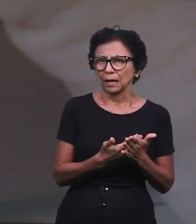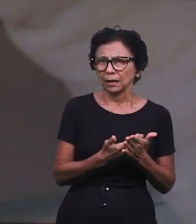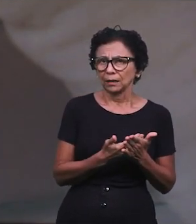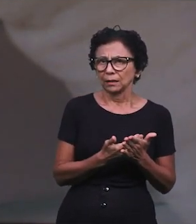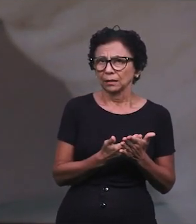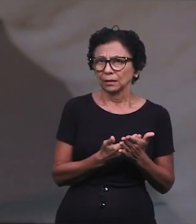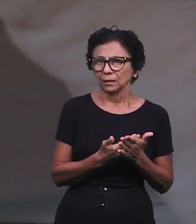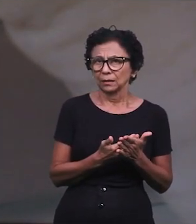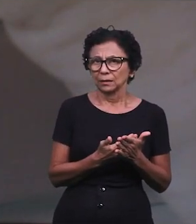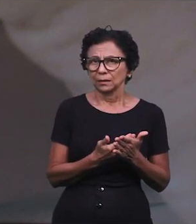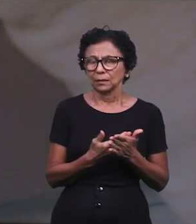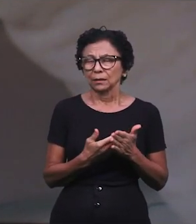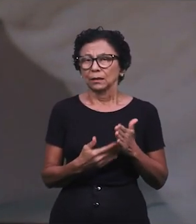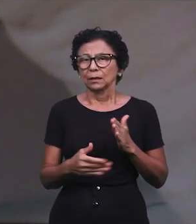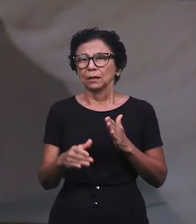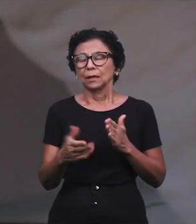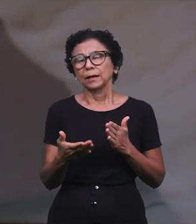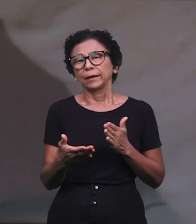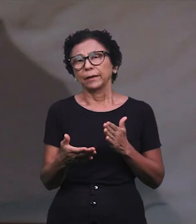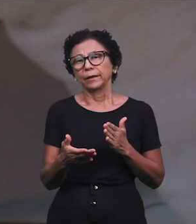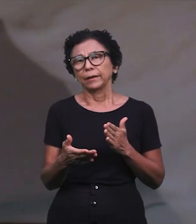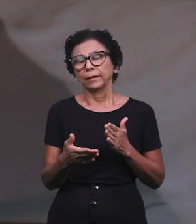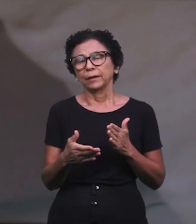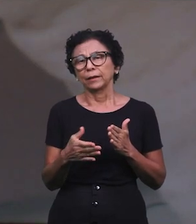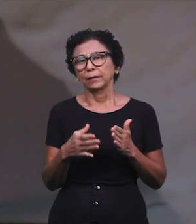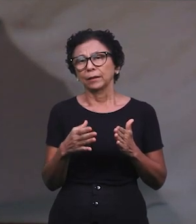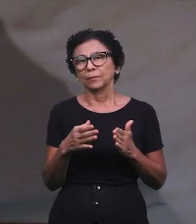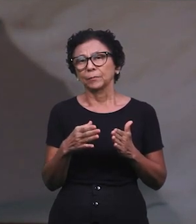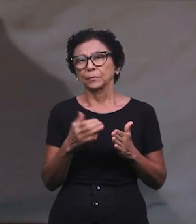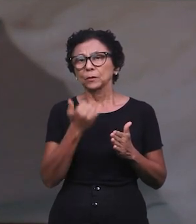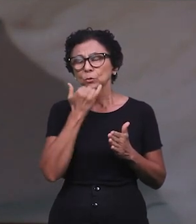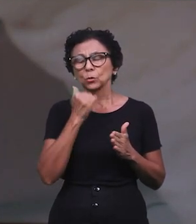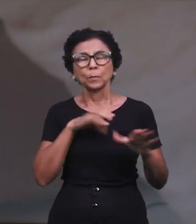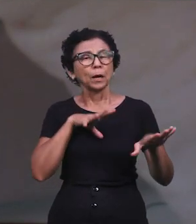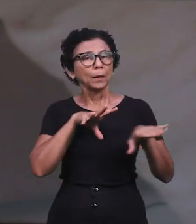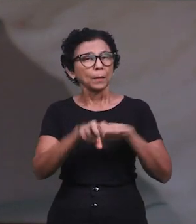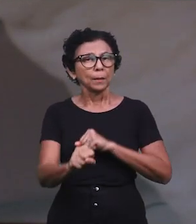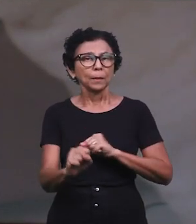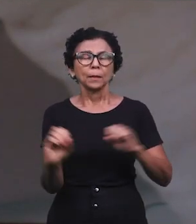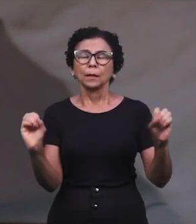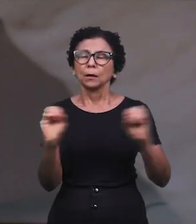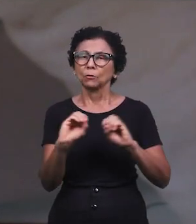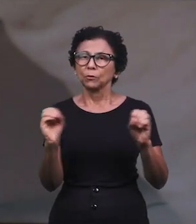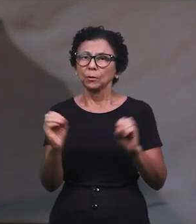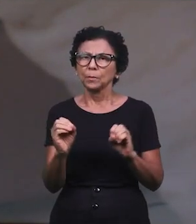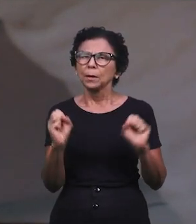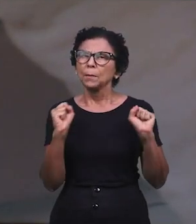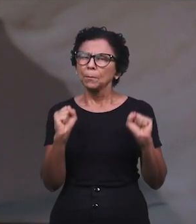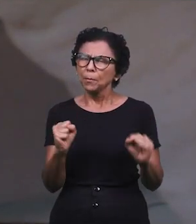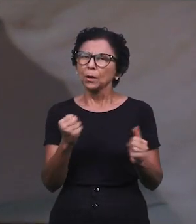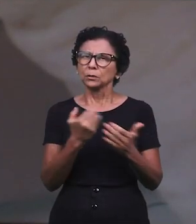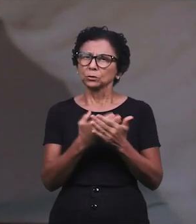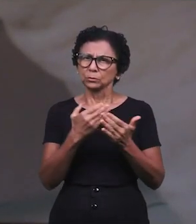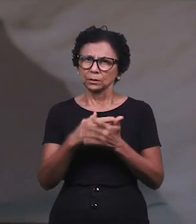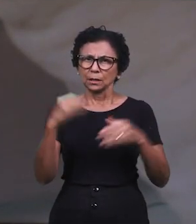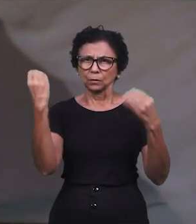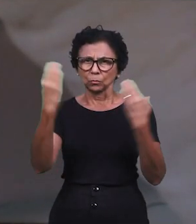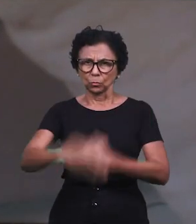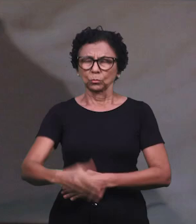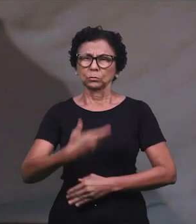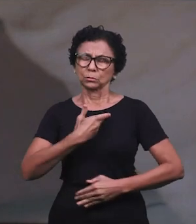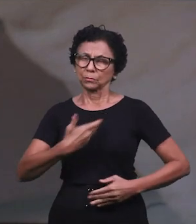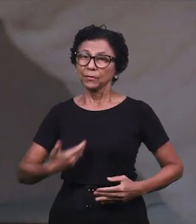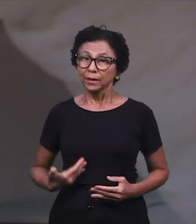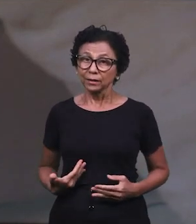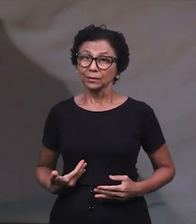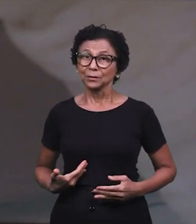excelente. Inclusive, tem alguns temas aqui que podem ser até objeto de um programa específico. O primeiro ponto, né? Nós já